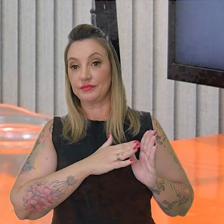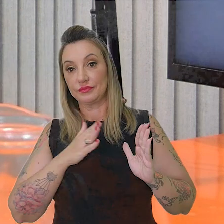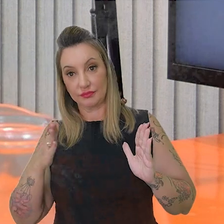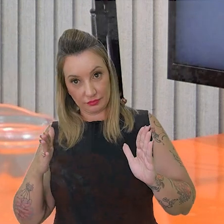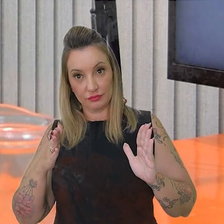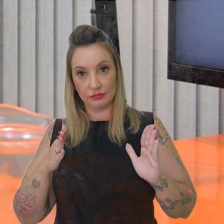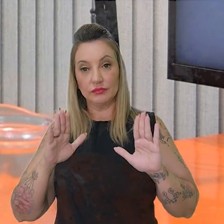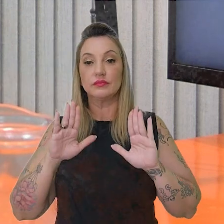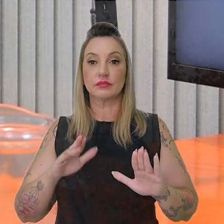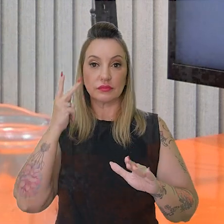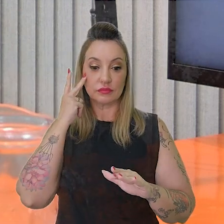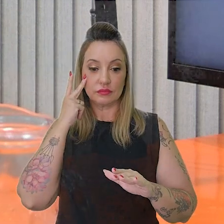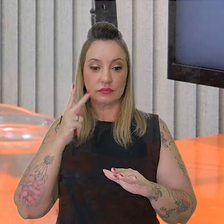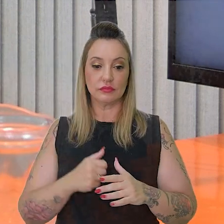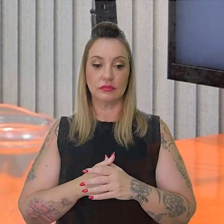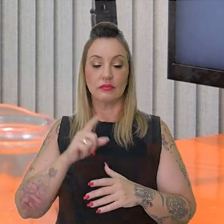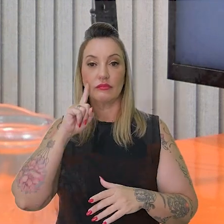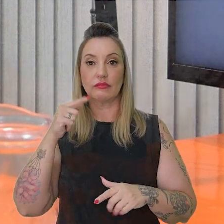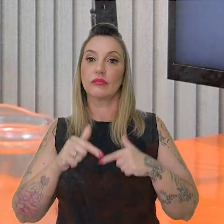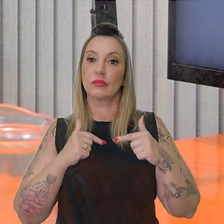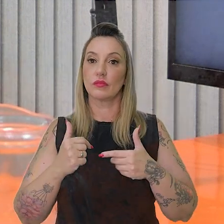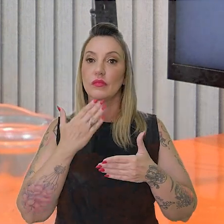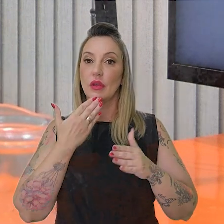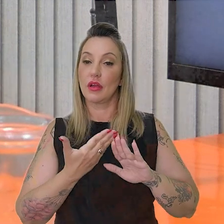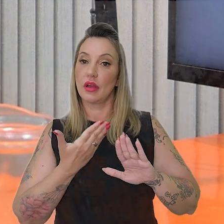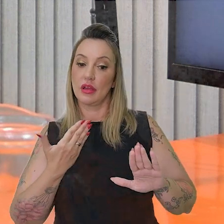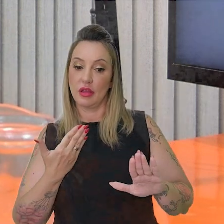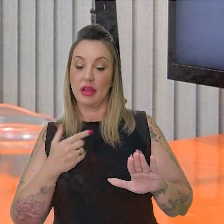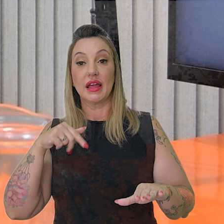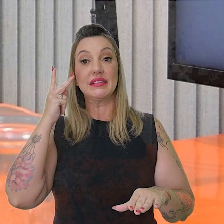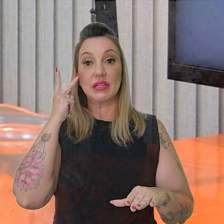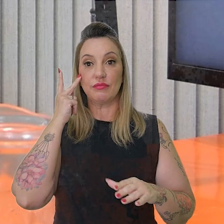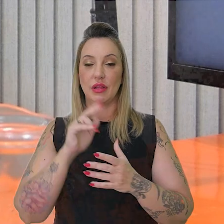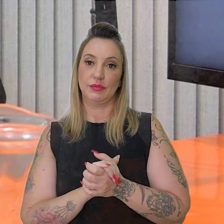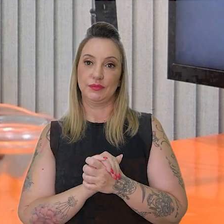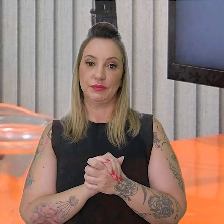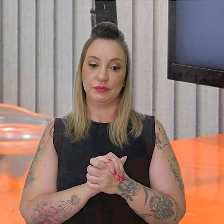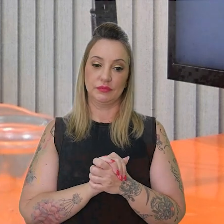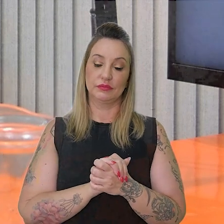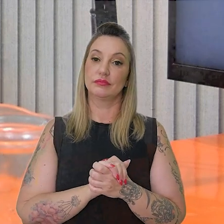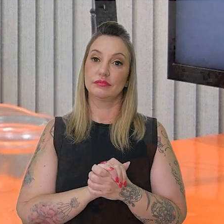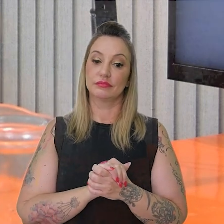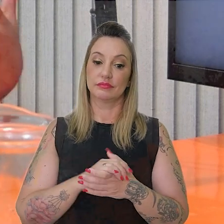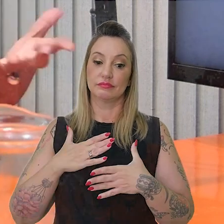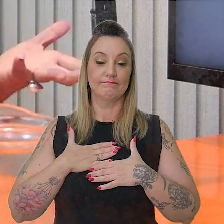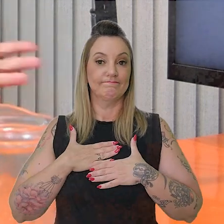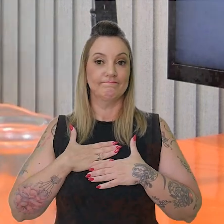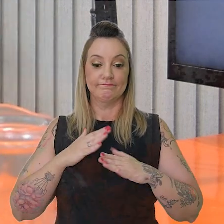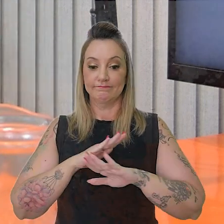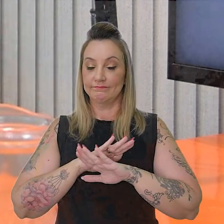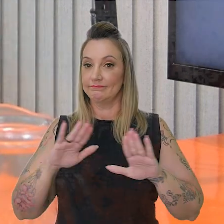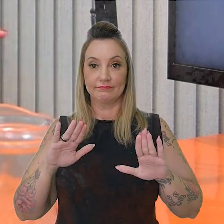E aí eu ia ficar a temporada tá ia pegar uns dias no trabalho ia ficar os dias aqui em São Paulo tive o